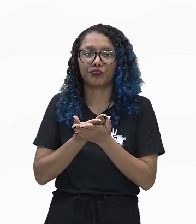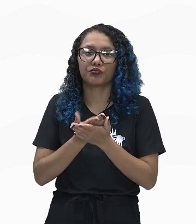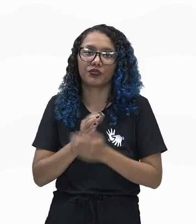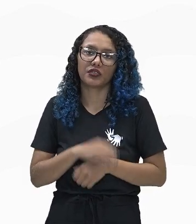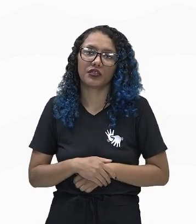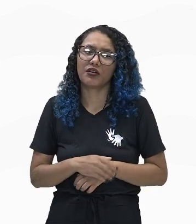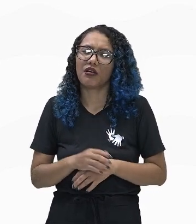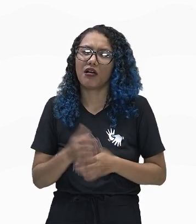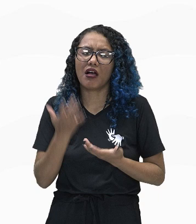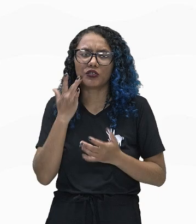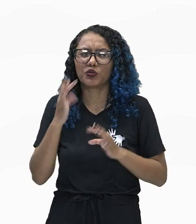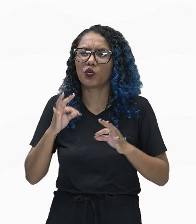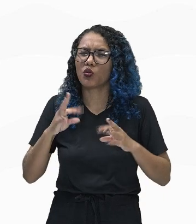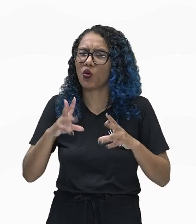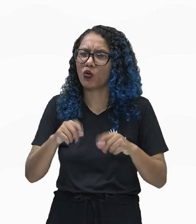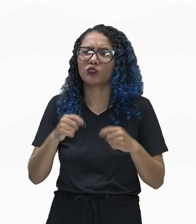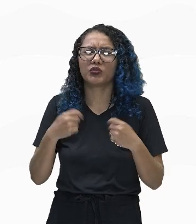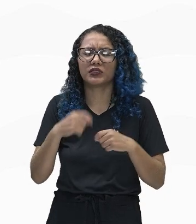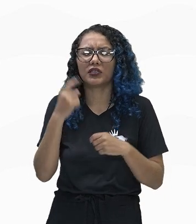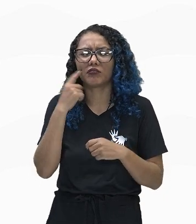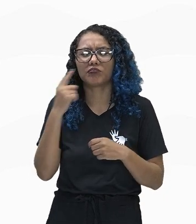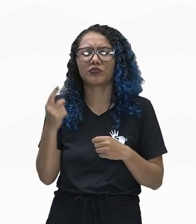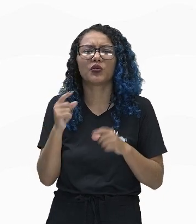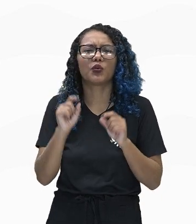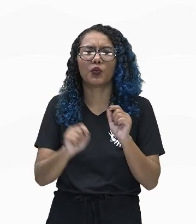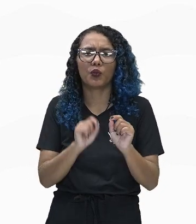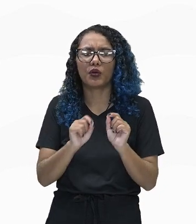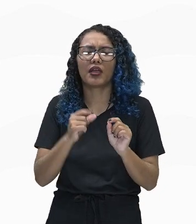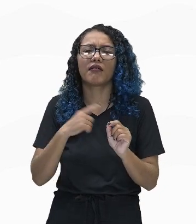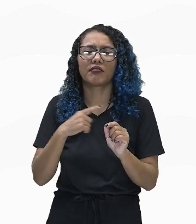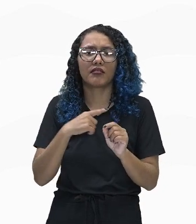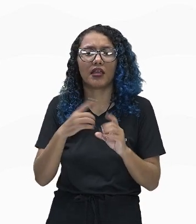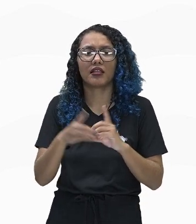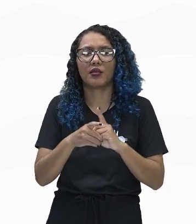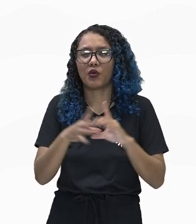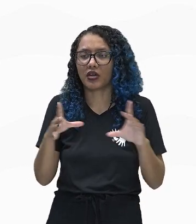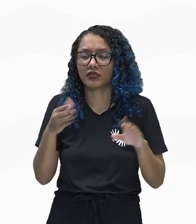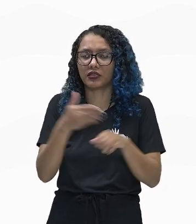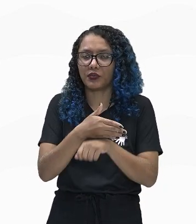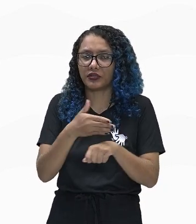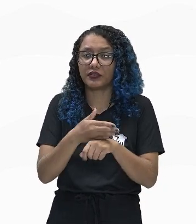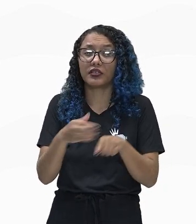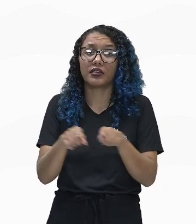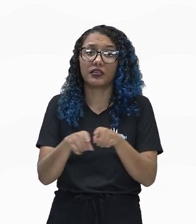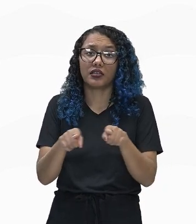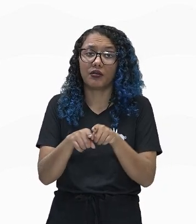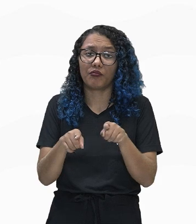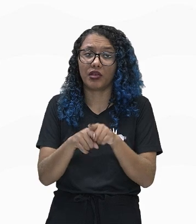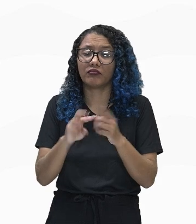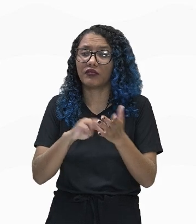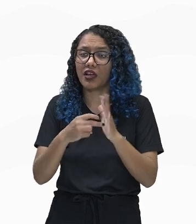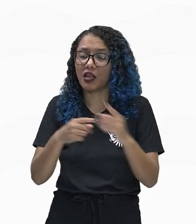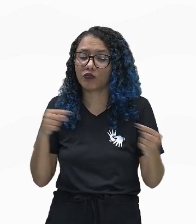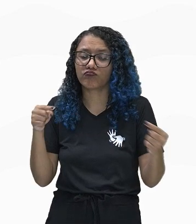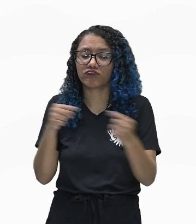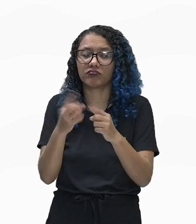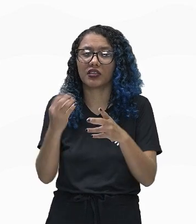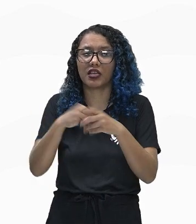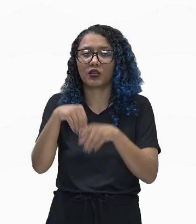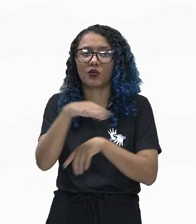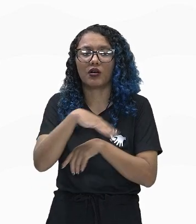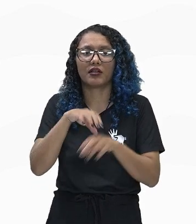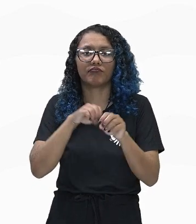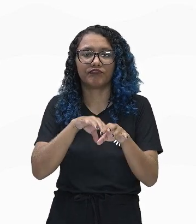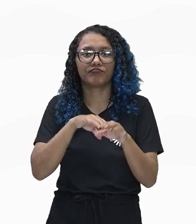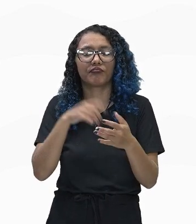à educação, que é a democracia, a participação e uma educação significativa. Para Antônio Carlos Gomes